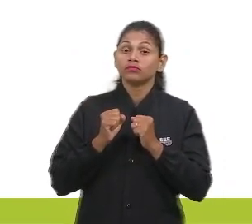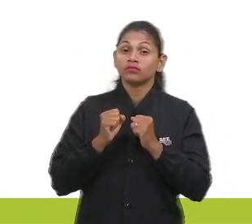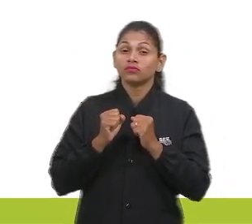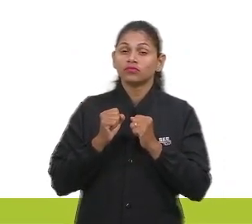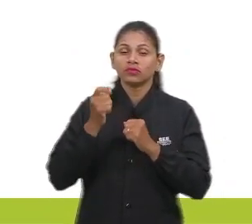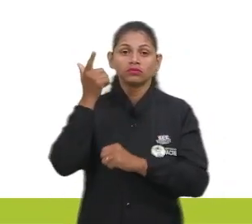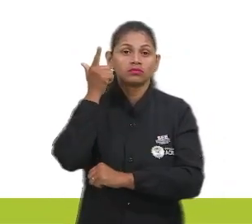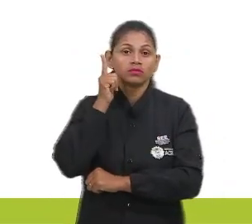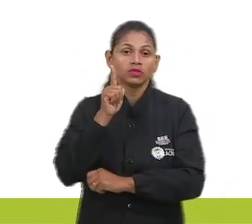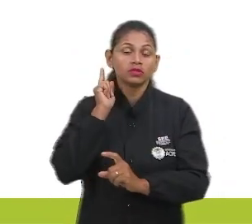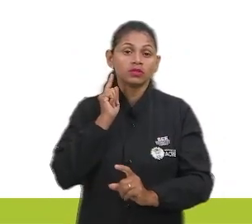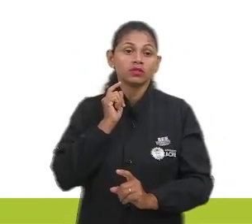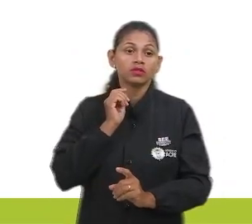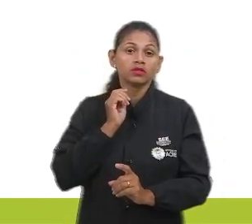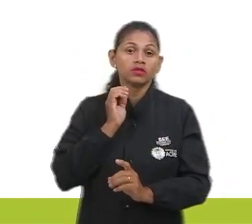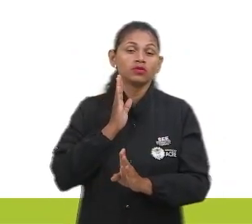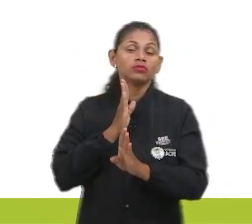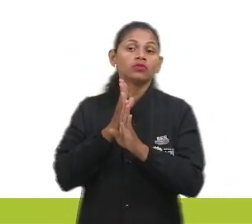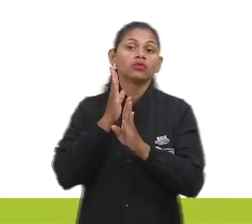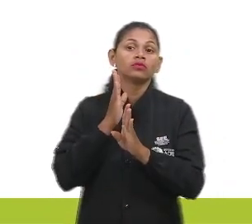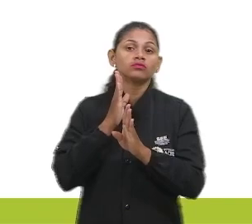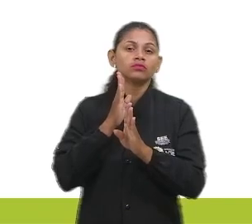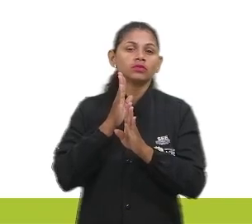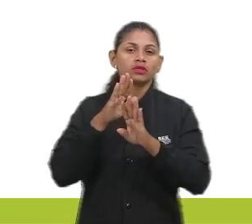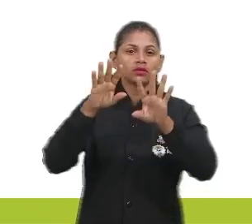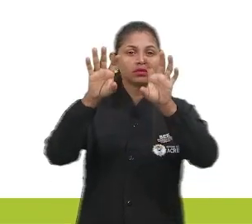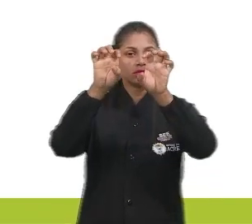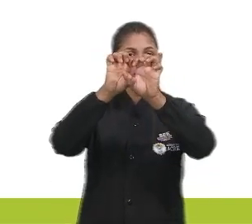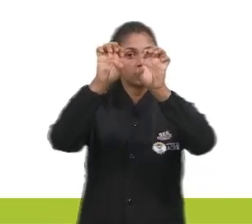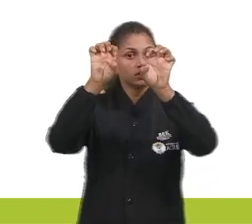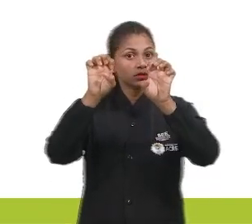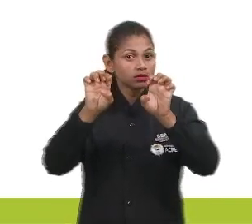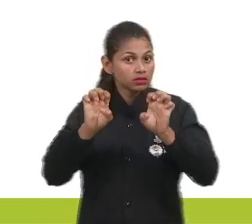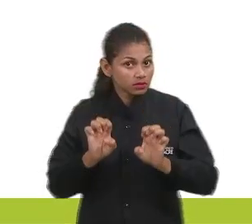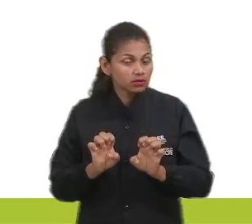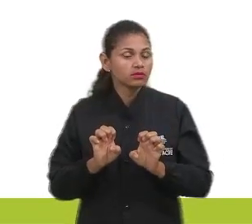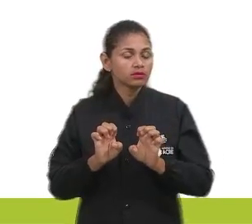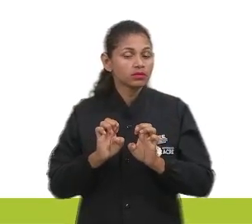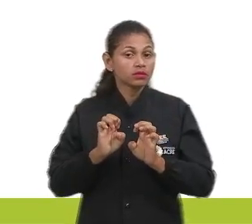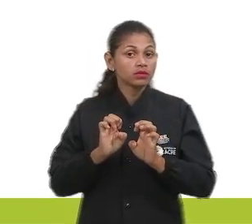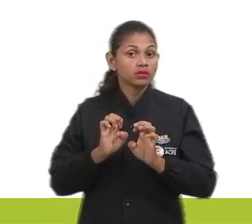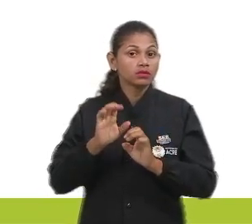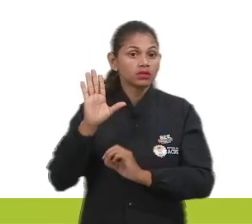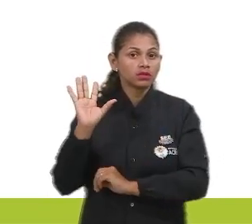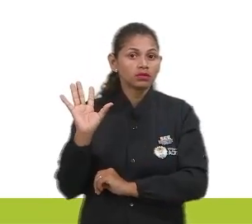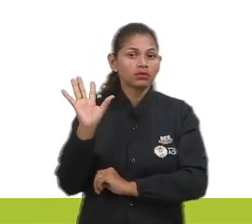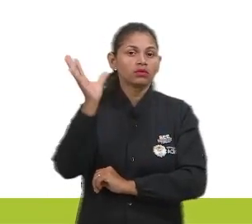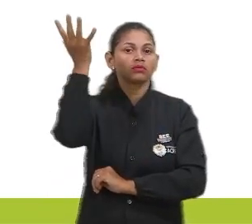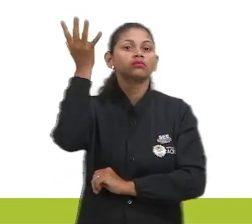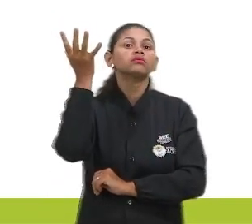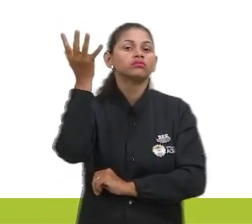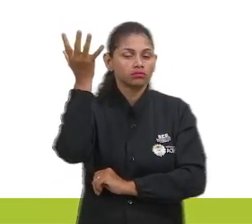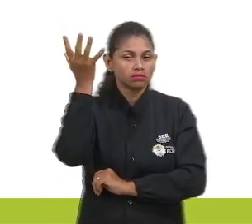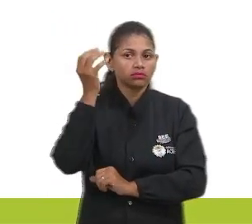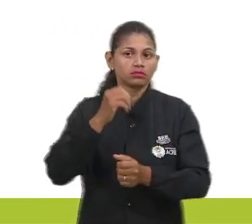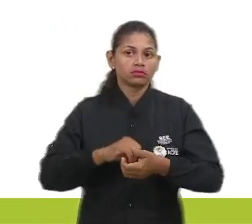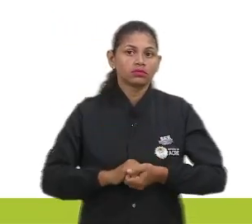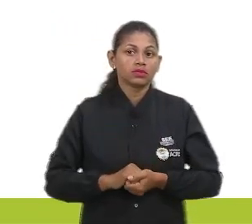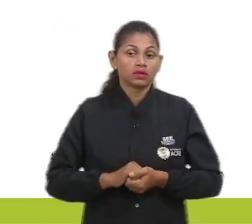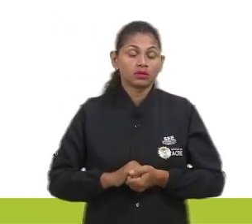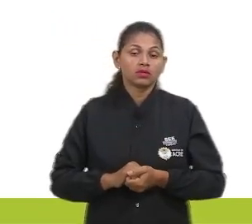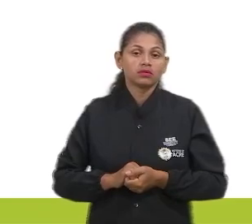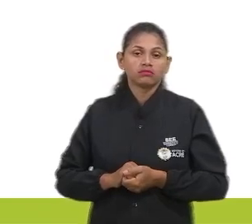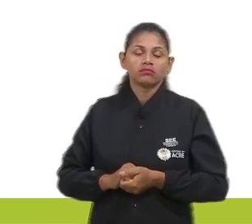conseguir identificar o eixo estruturante dessa cena aqui que está acontecendo, embora não tenha, né, a ação, mas a gente